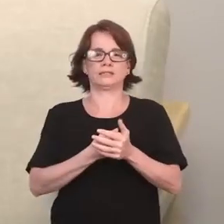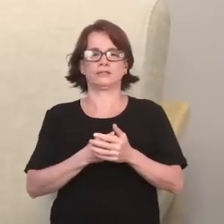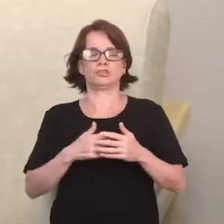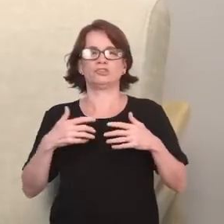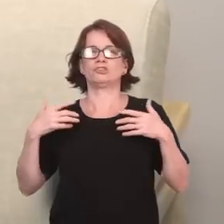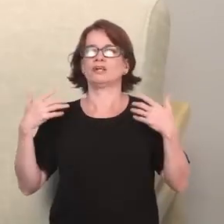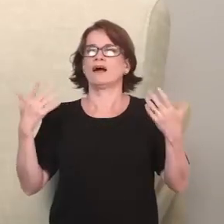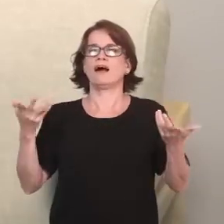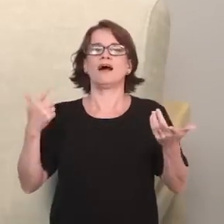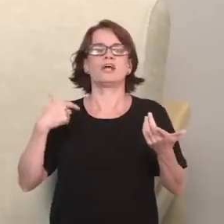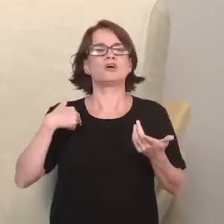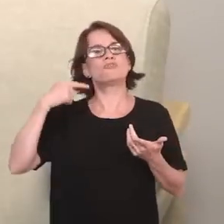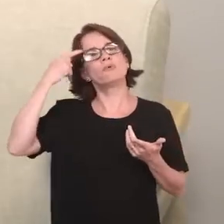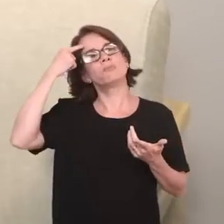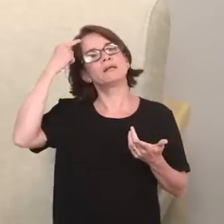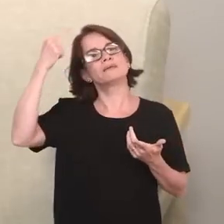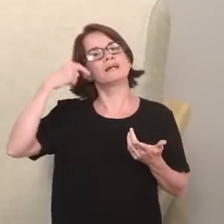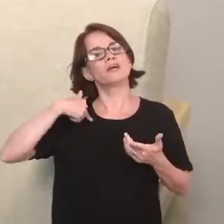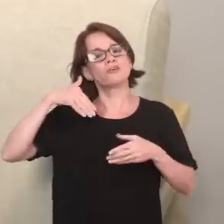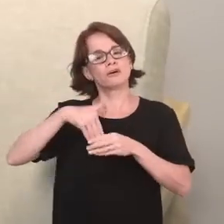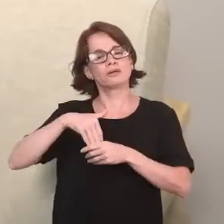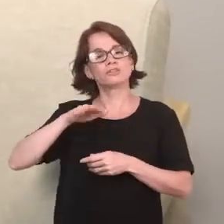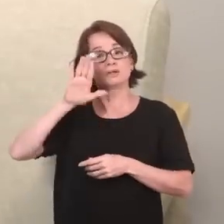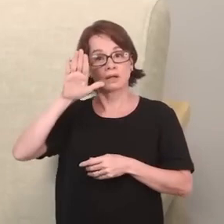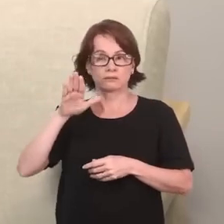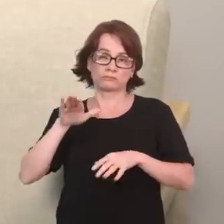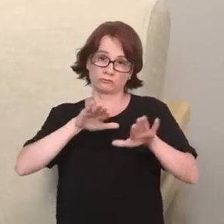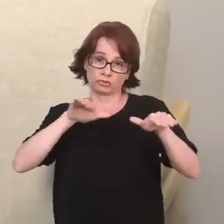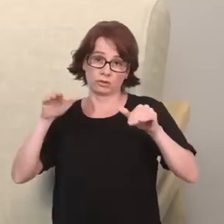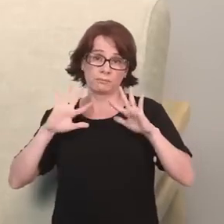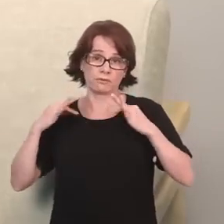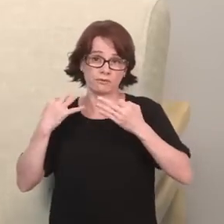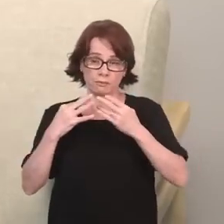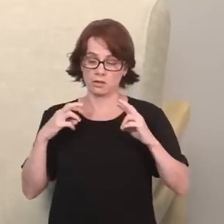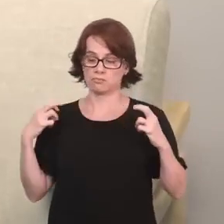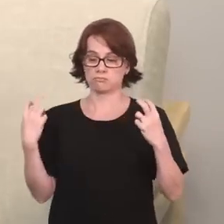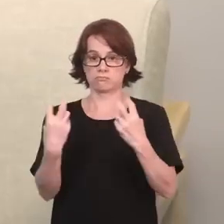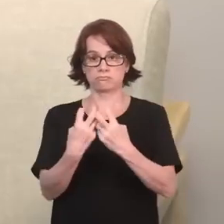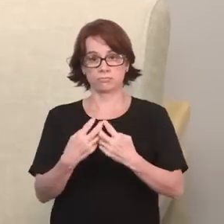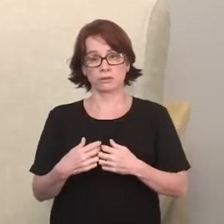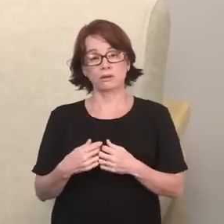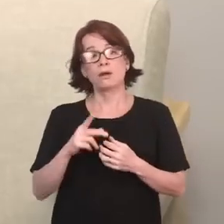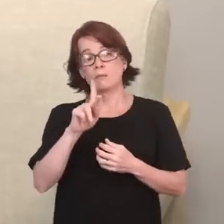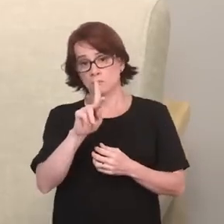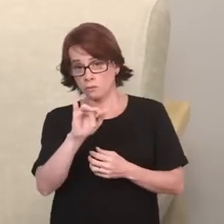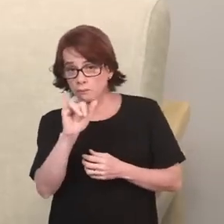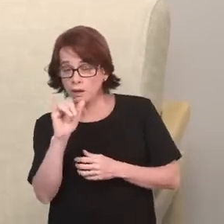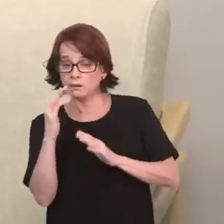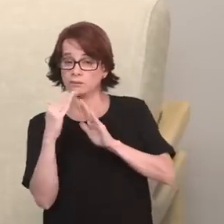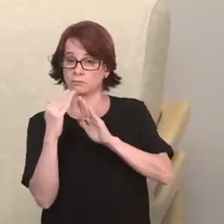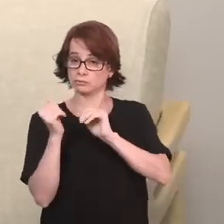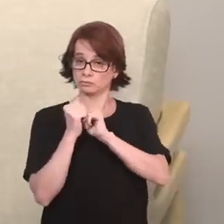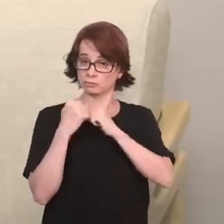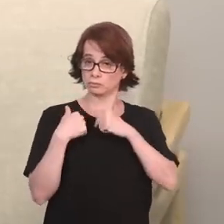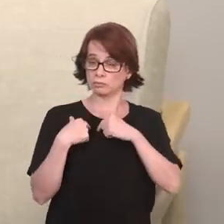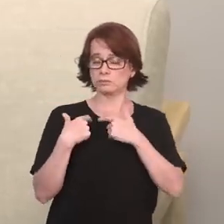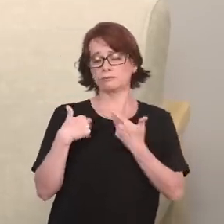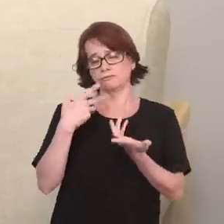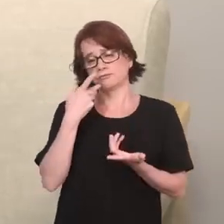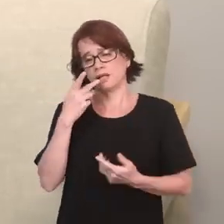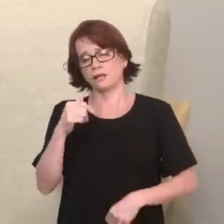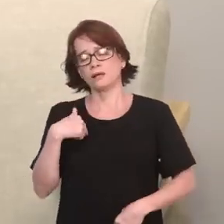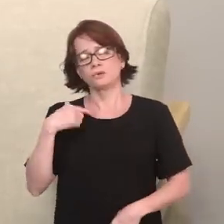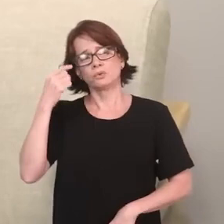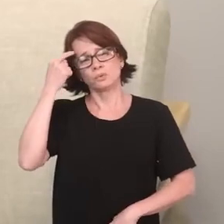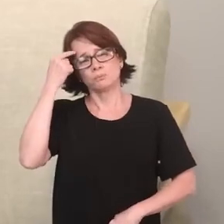começar a cogitar da ideia de me candidatar, primeira coisa, reunião de família. Aí falei com eles, meu pai que estava morando comigo, falei, olha